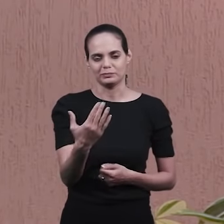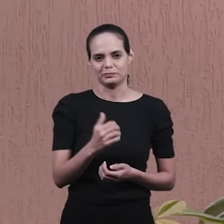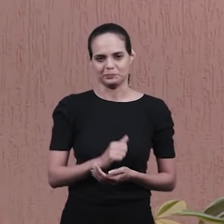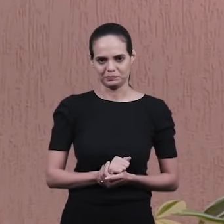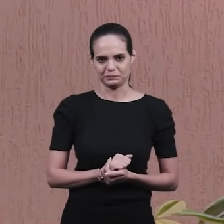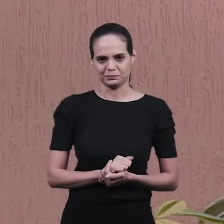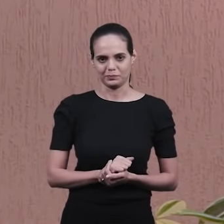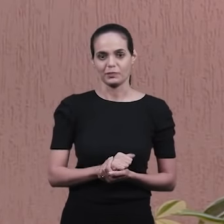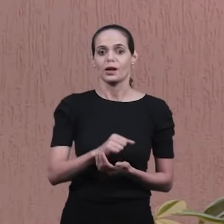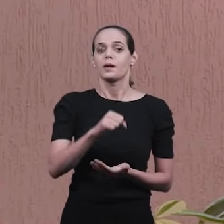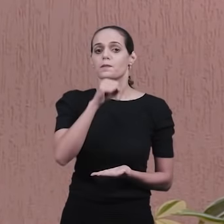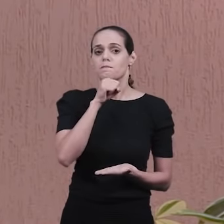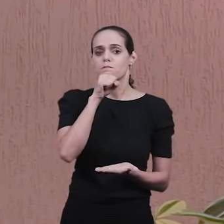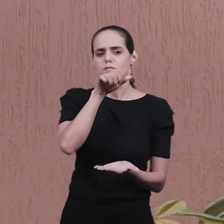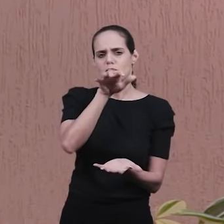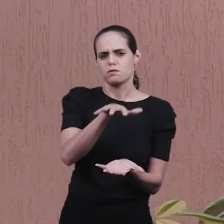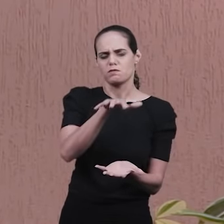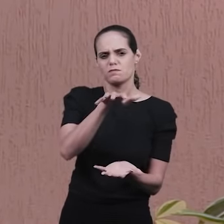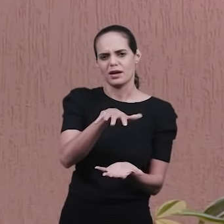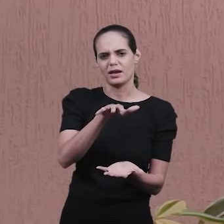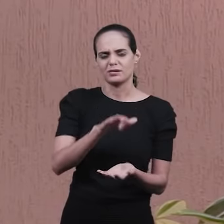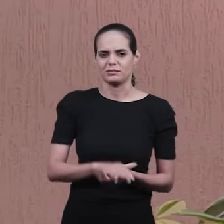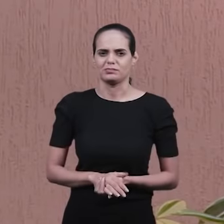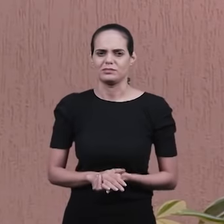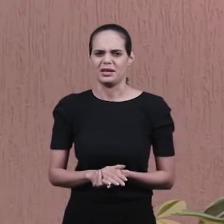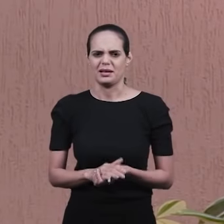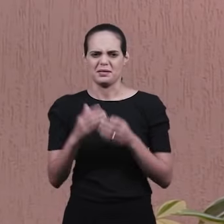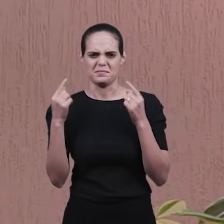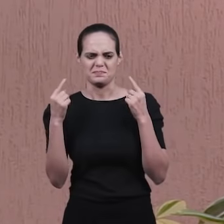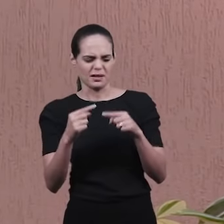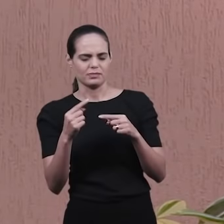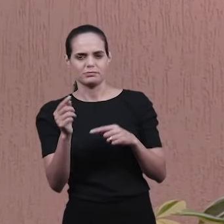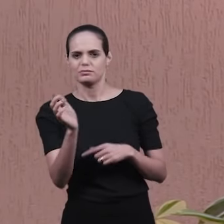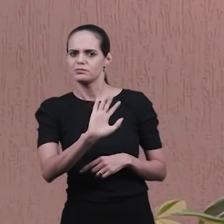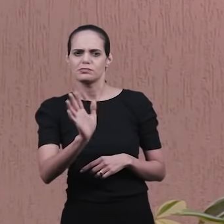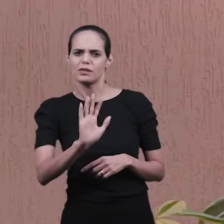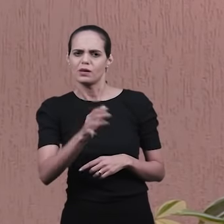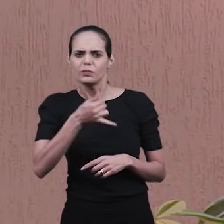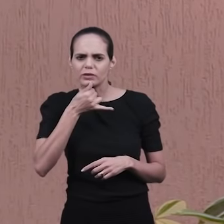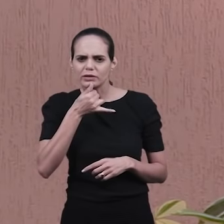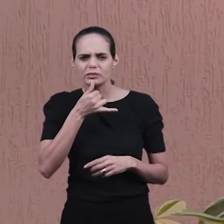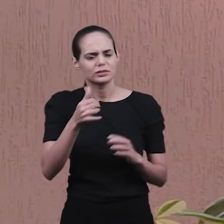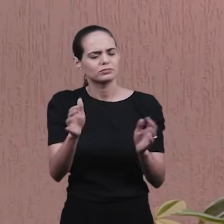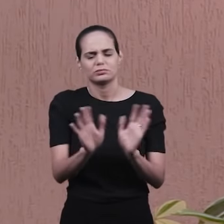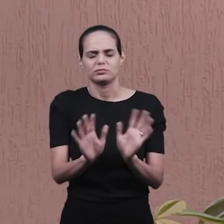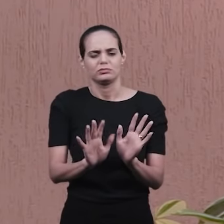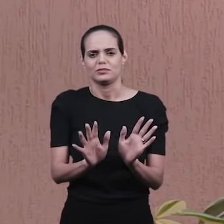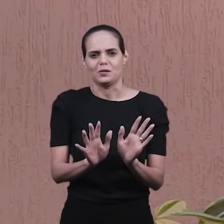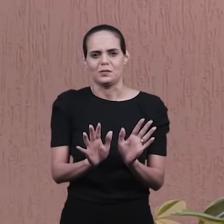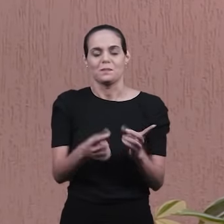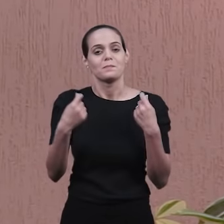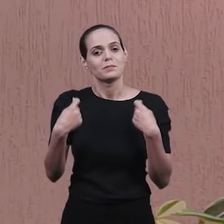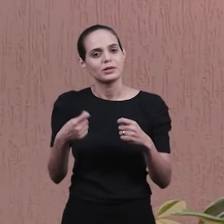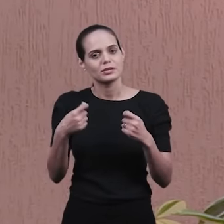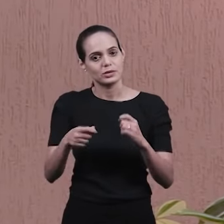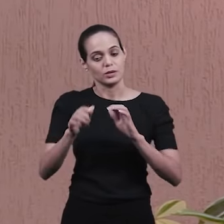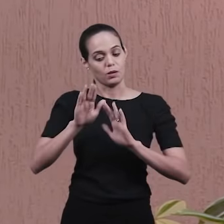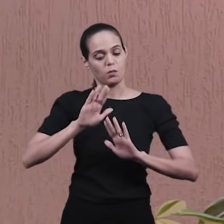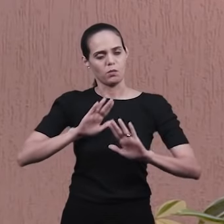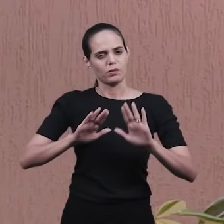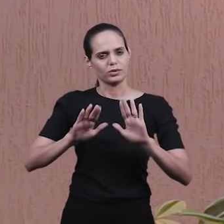e que não seja algo invasivo, que seja algo que vá trazer tristeza para eles. Então nós precisamos ter